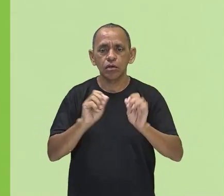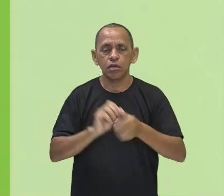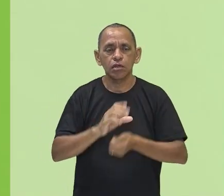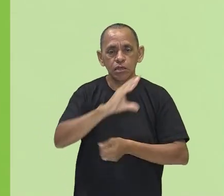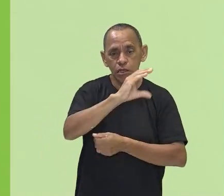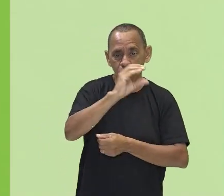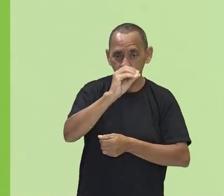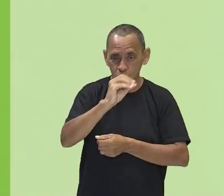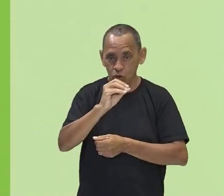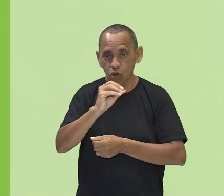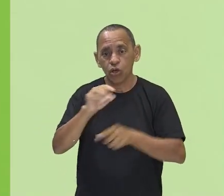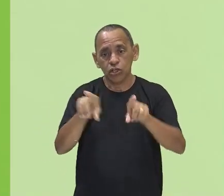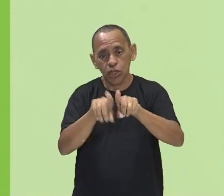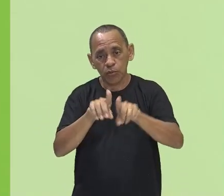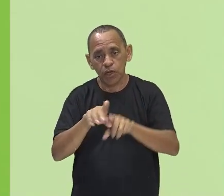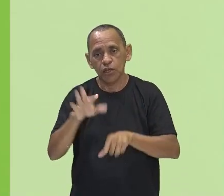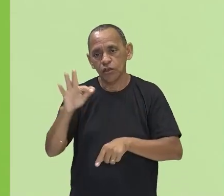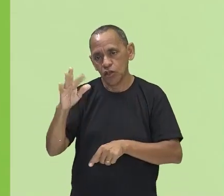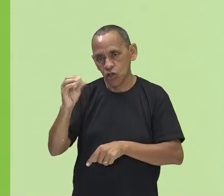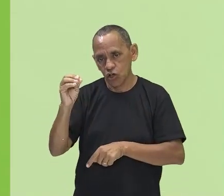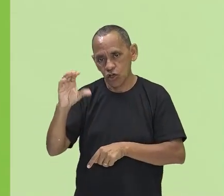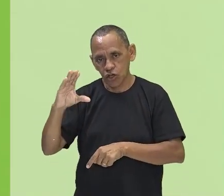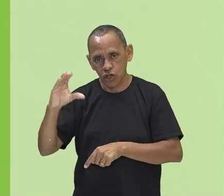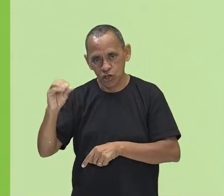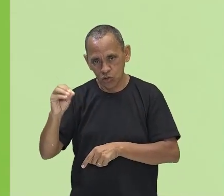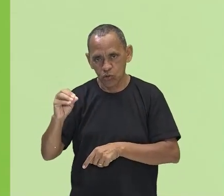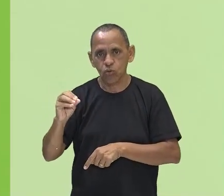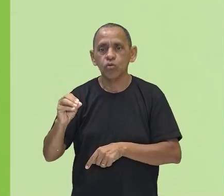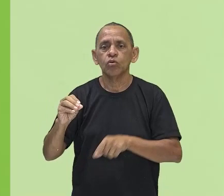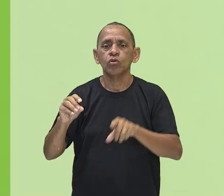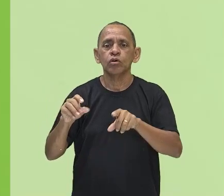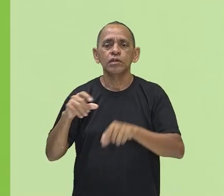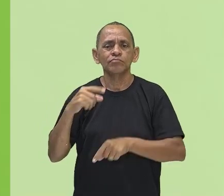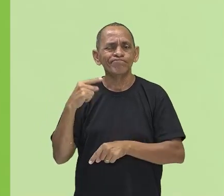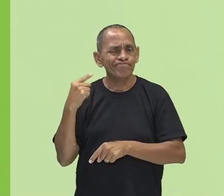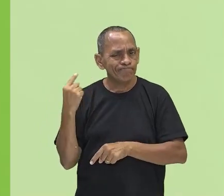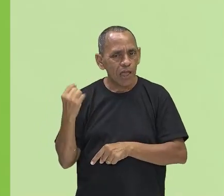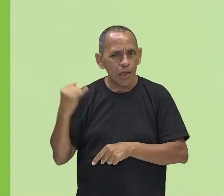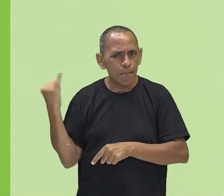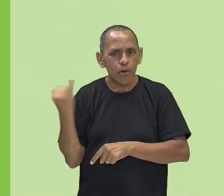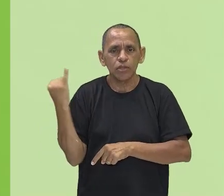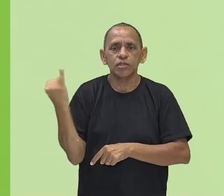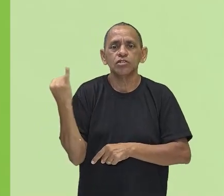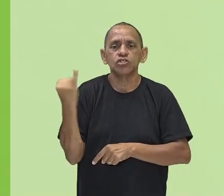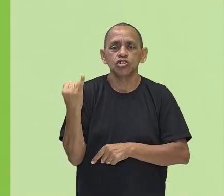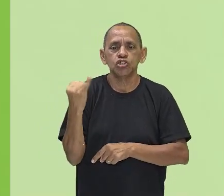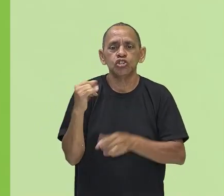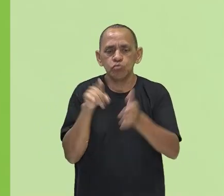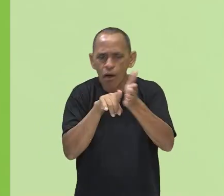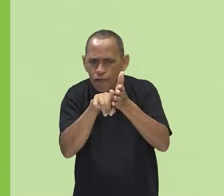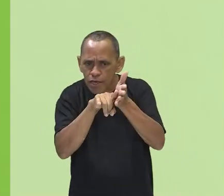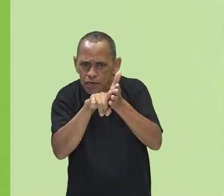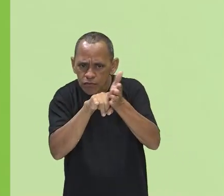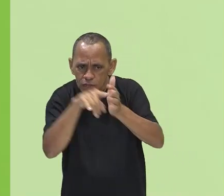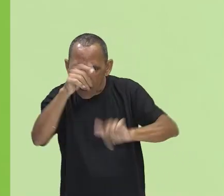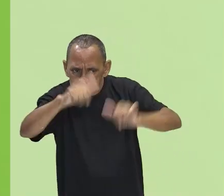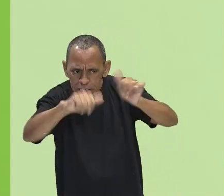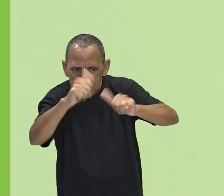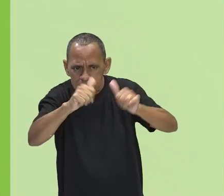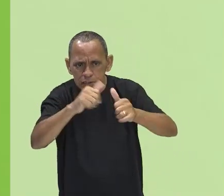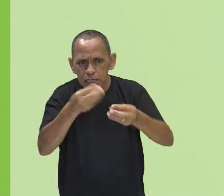o foco é essencialmente especial para a gente verificar a formação de